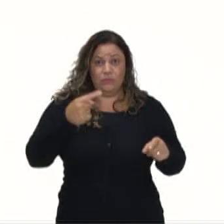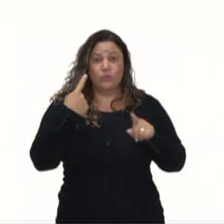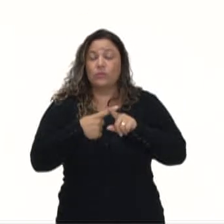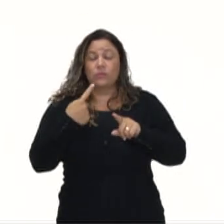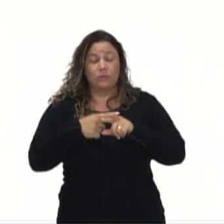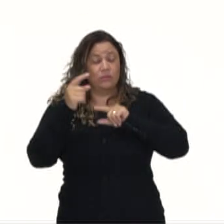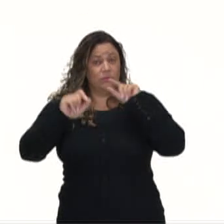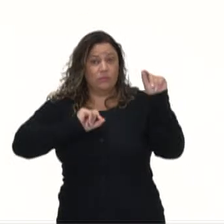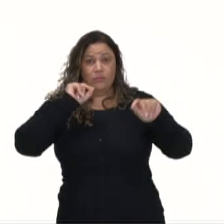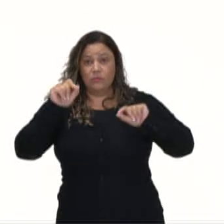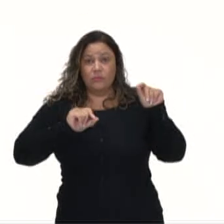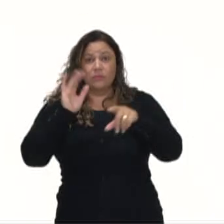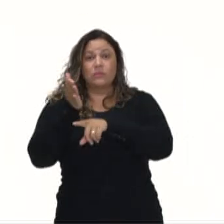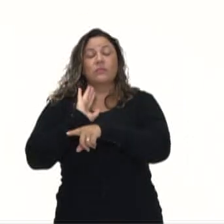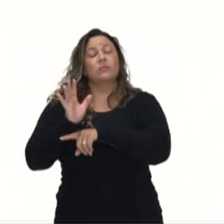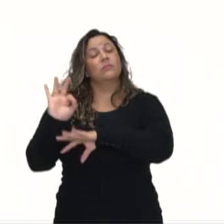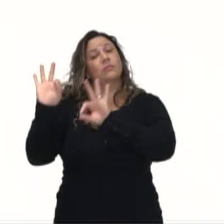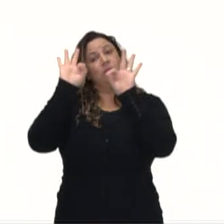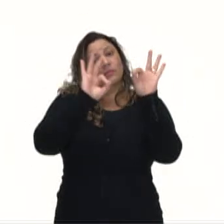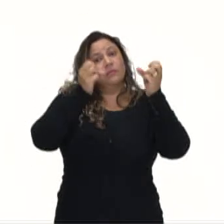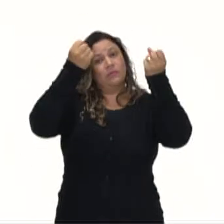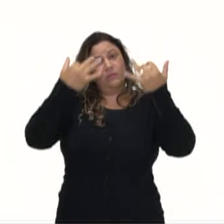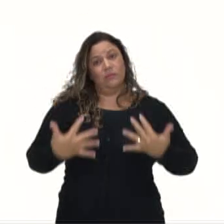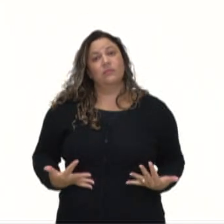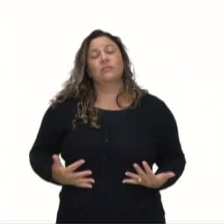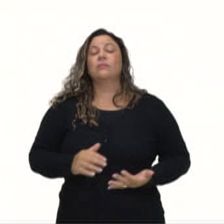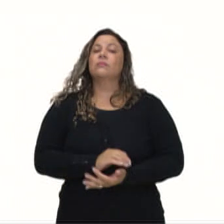você acha que esse vídeo vai falar?